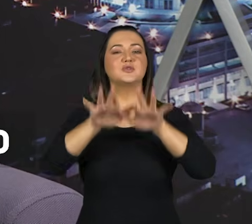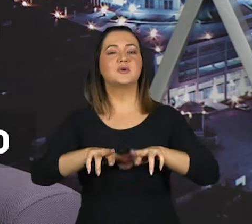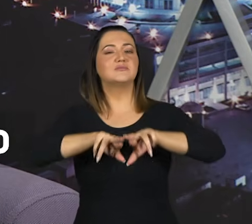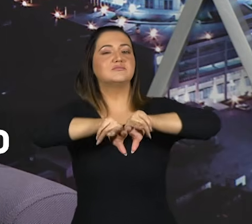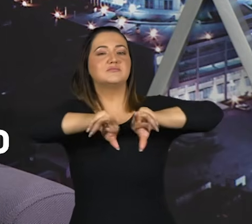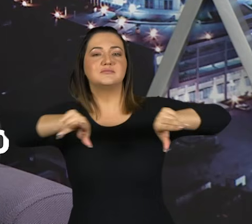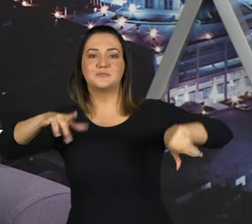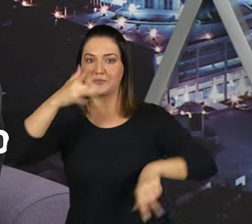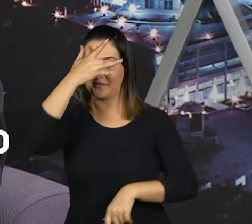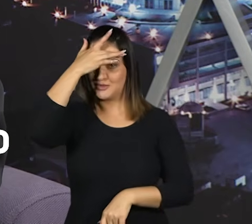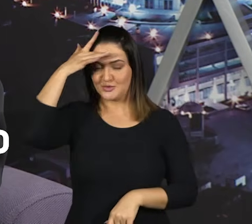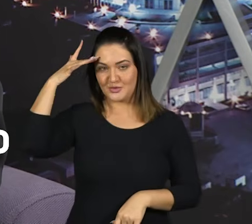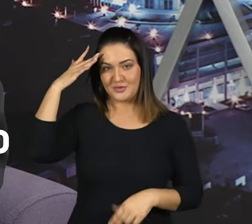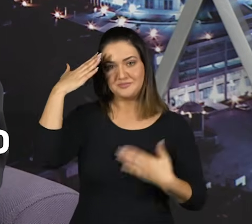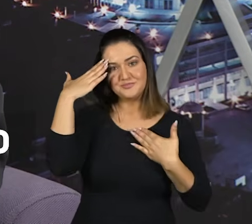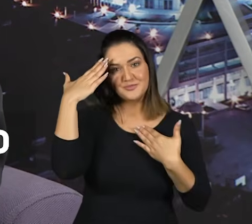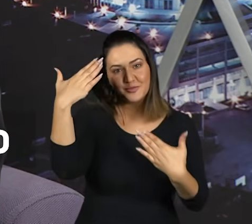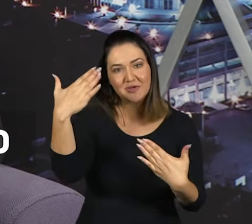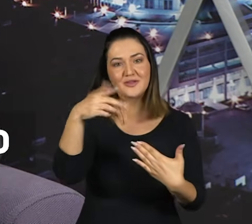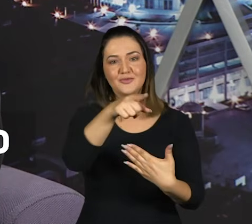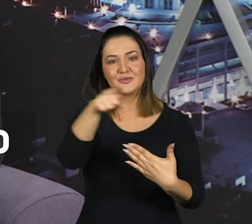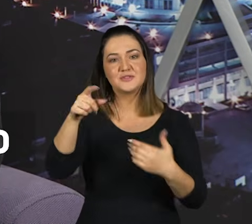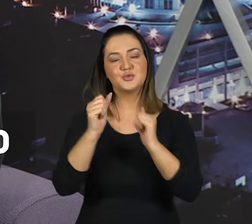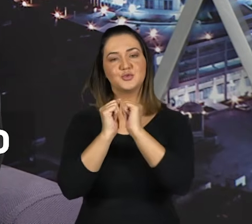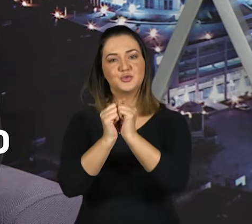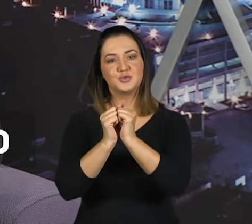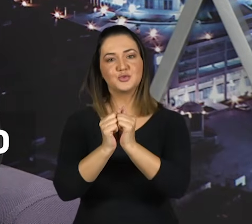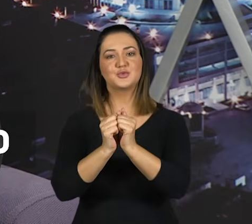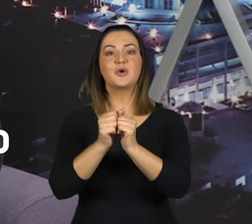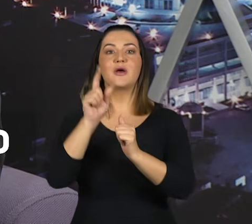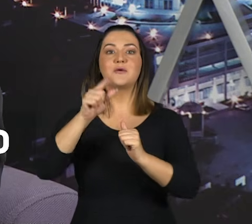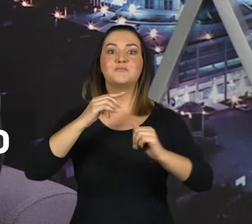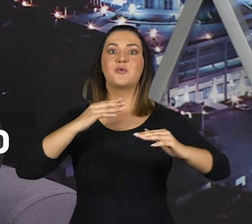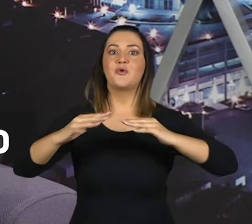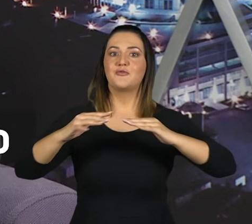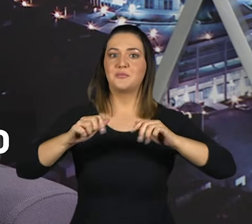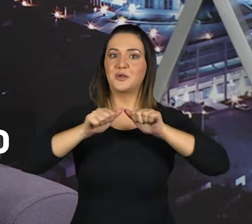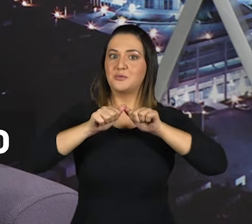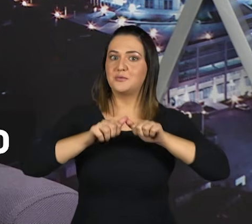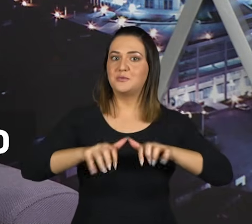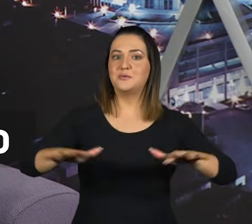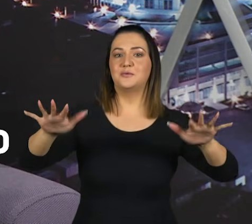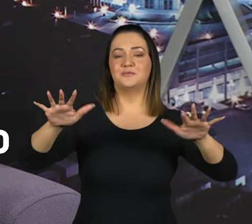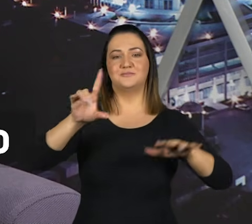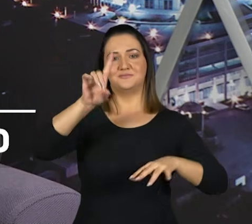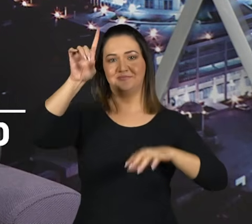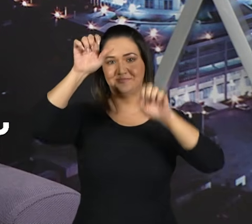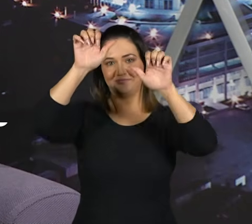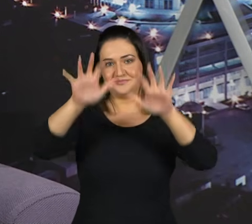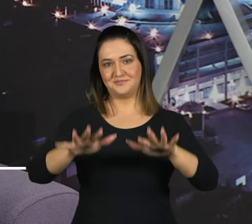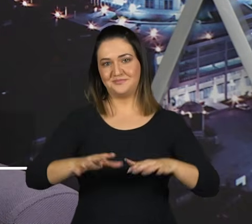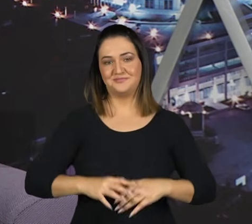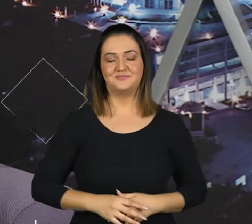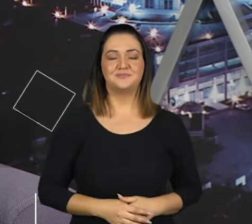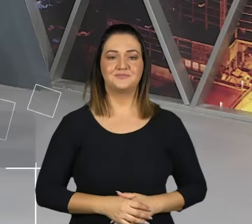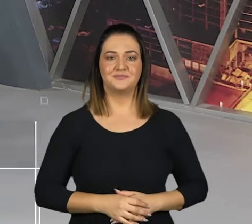nosso canal do Facebook. Muito obrigado por participar desse grande movimento, tá bom? Deus te